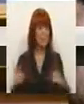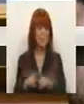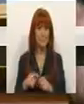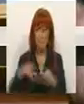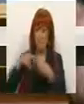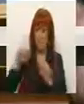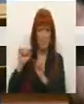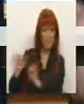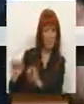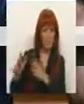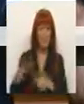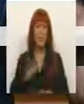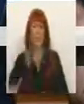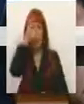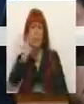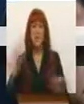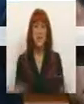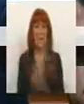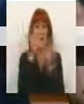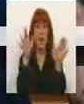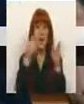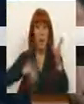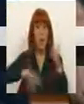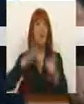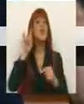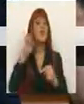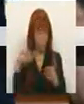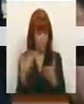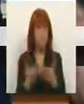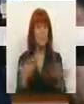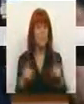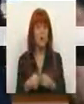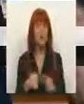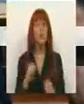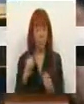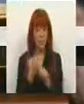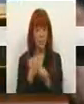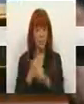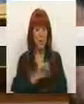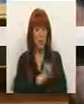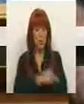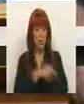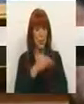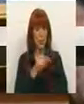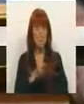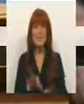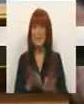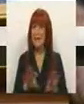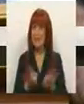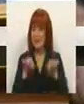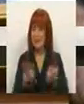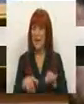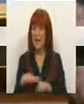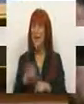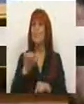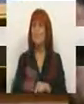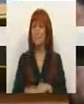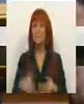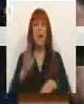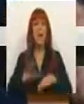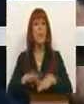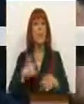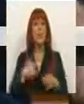os autarcas. Sr. Ministro, que fique bem claro, nós valorizamos o papel do poder local também neste domínio. E